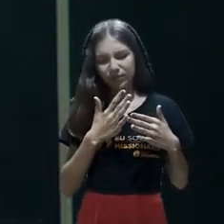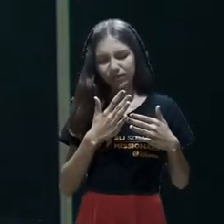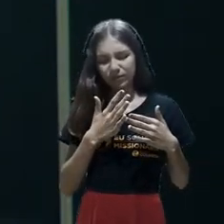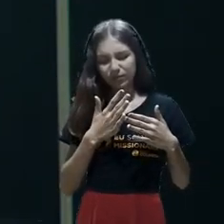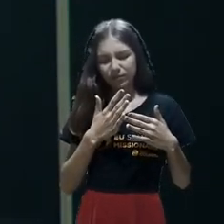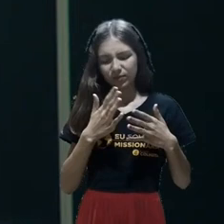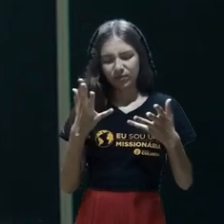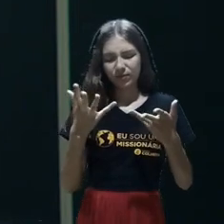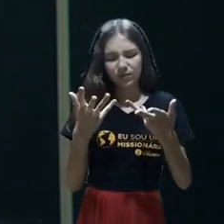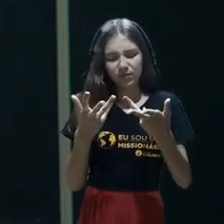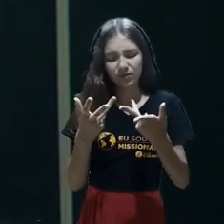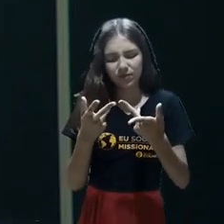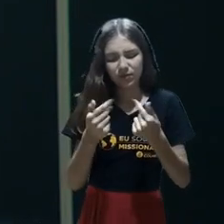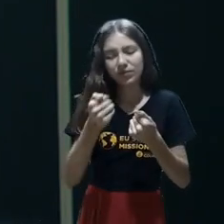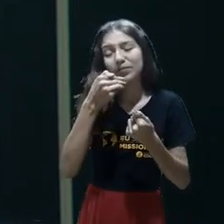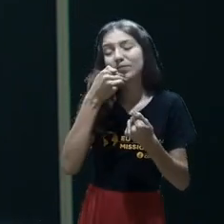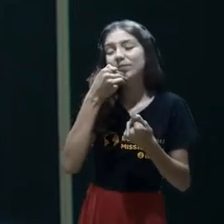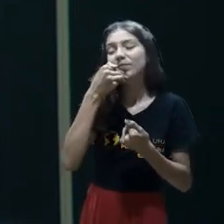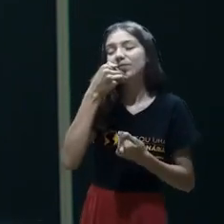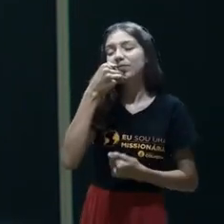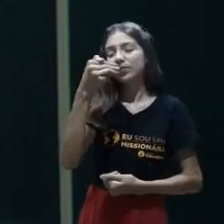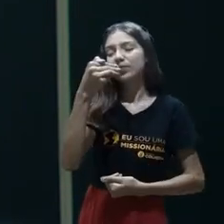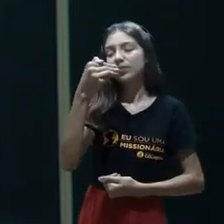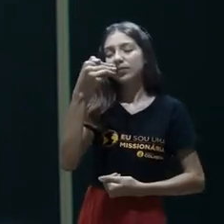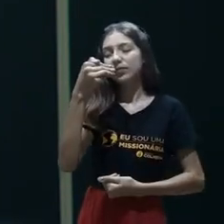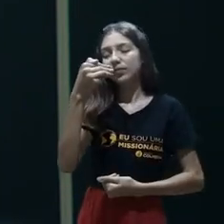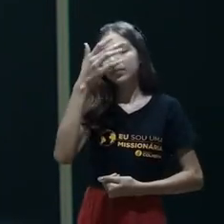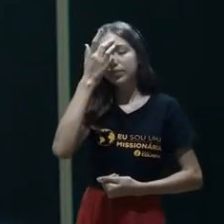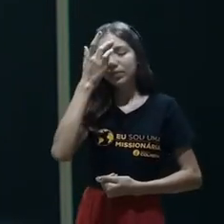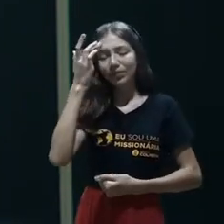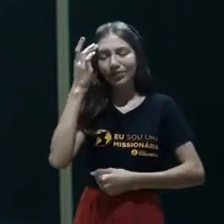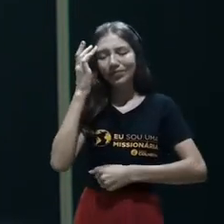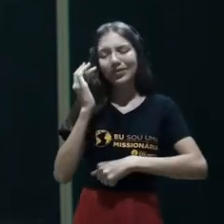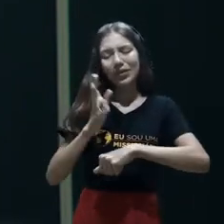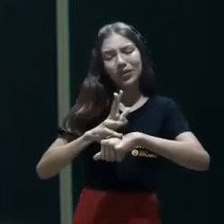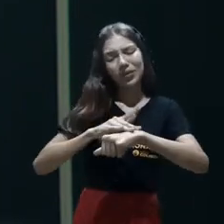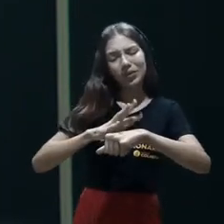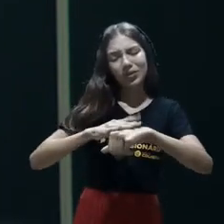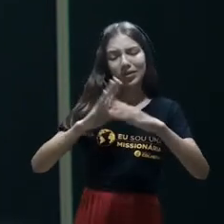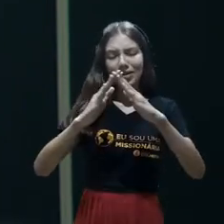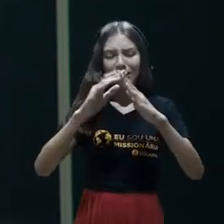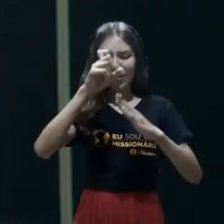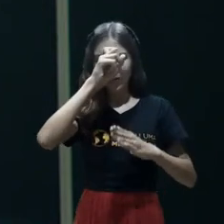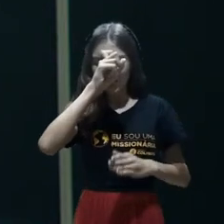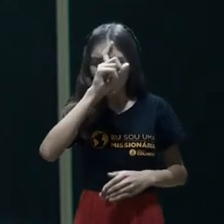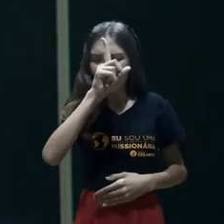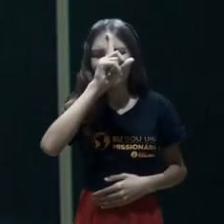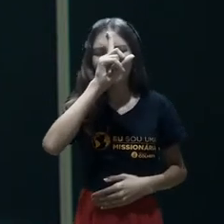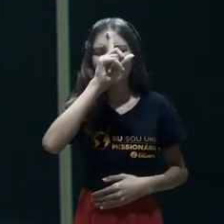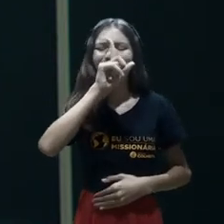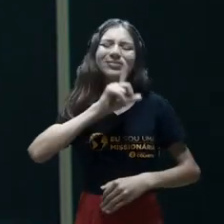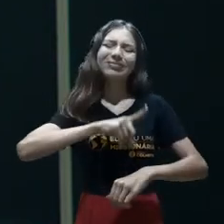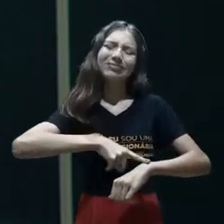Abençoa, Senhor, eu te peço, nossos irmãos que estão enfermos nos hospitais, passando por